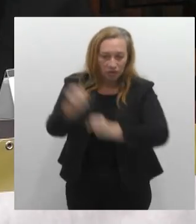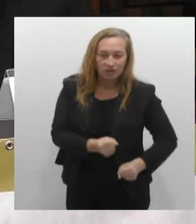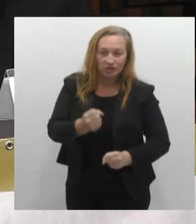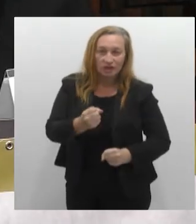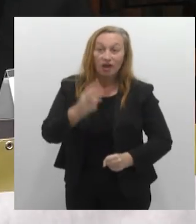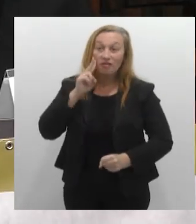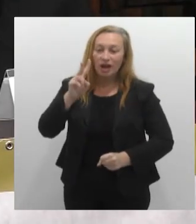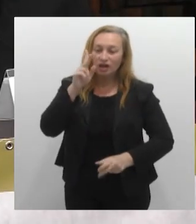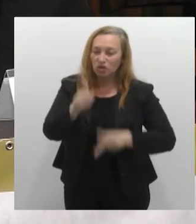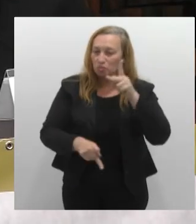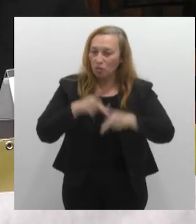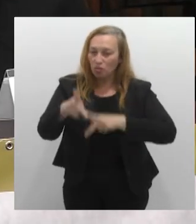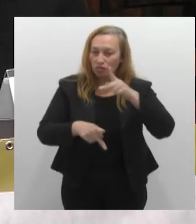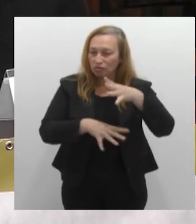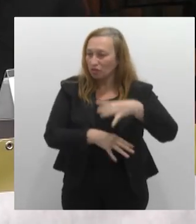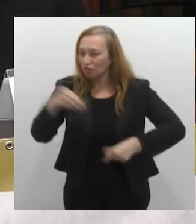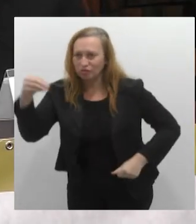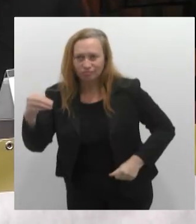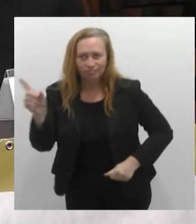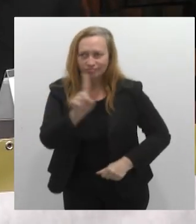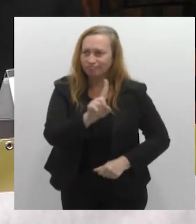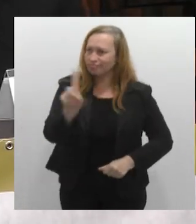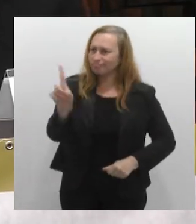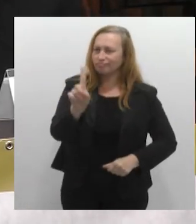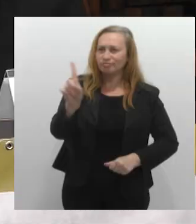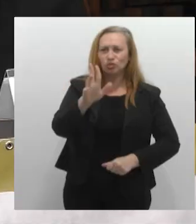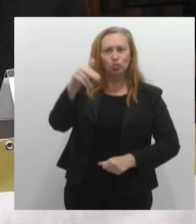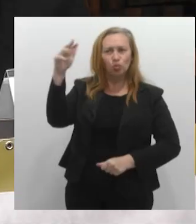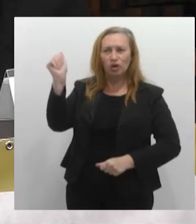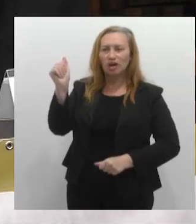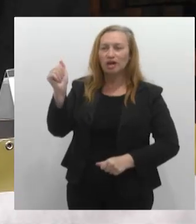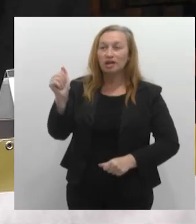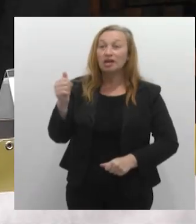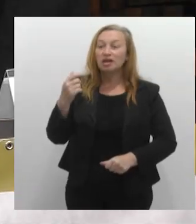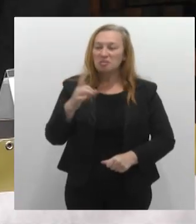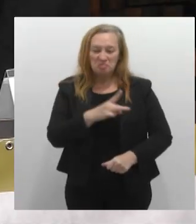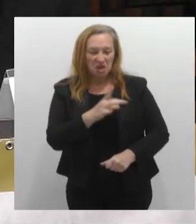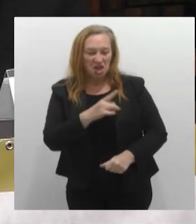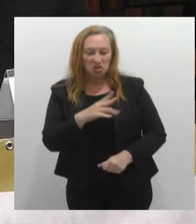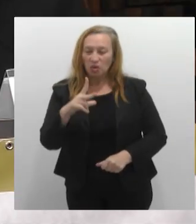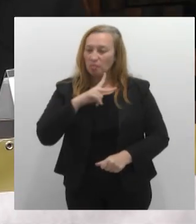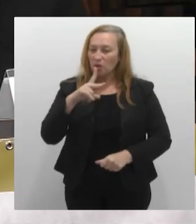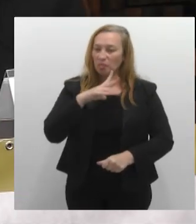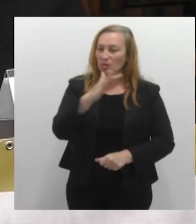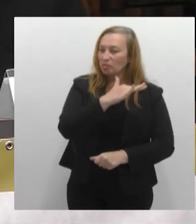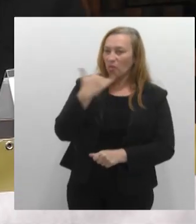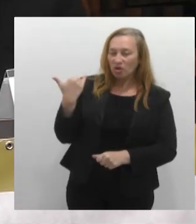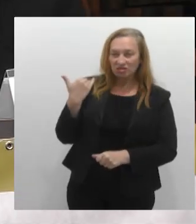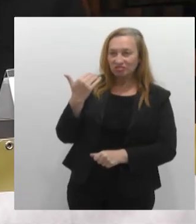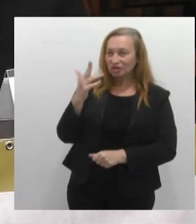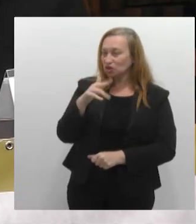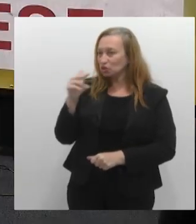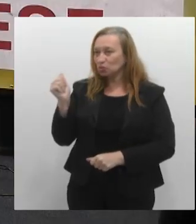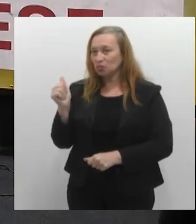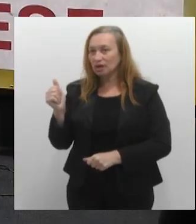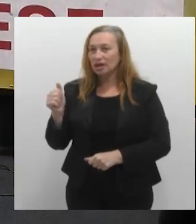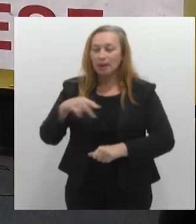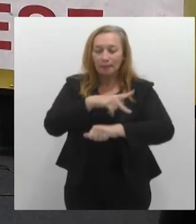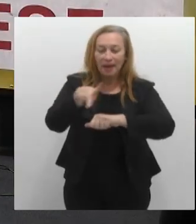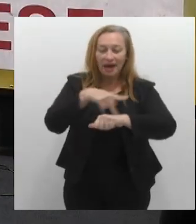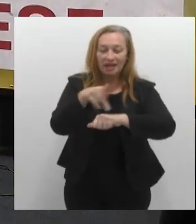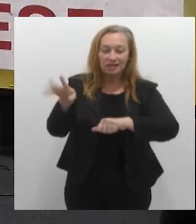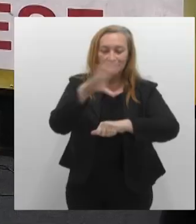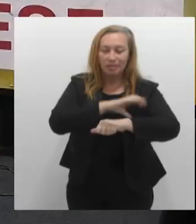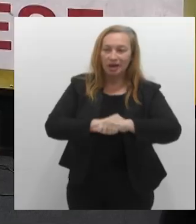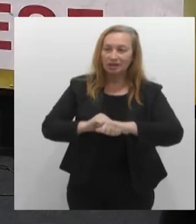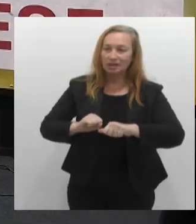forte, verás que o filho teu não foge à luta, nem tem ninguém que adora a própria morte,